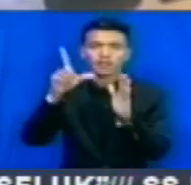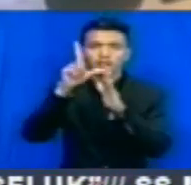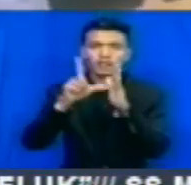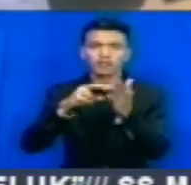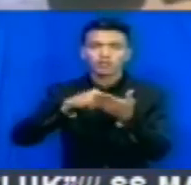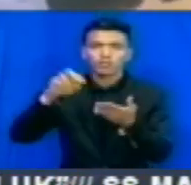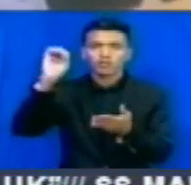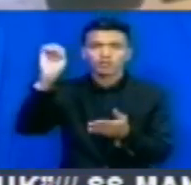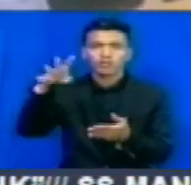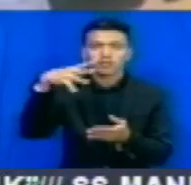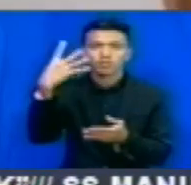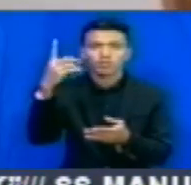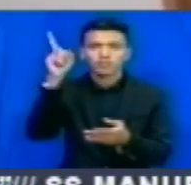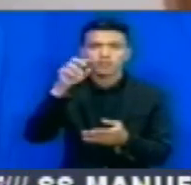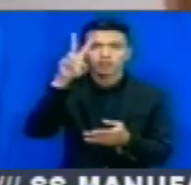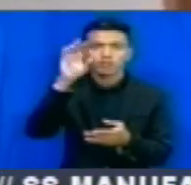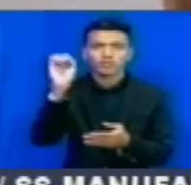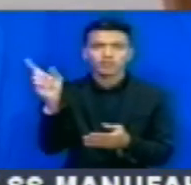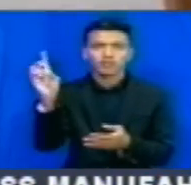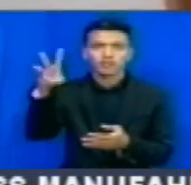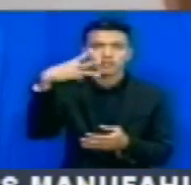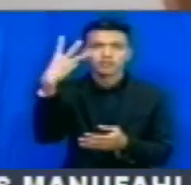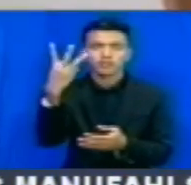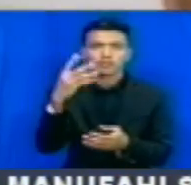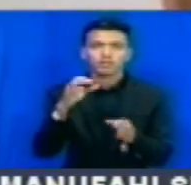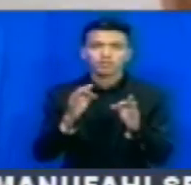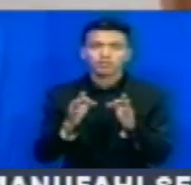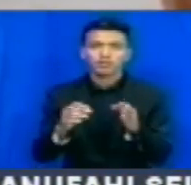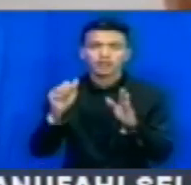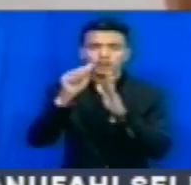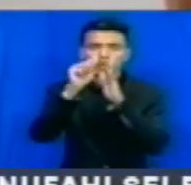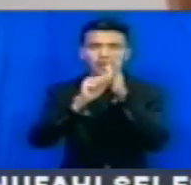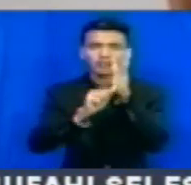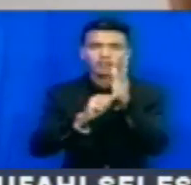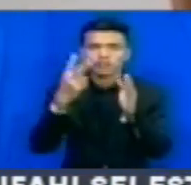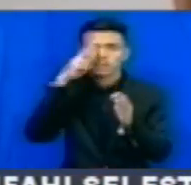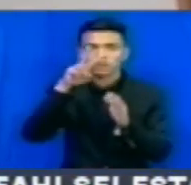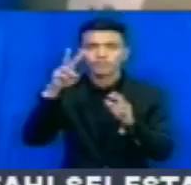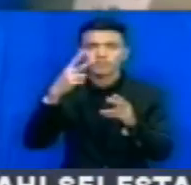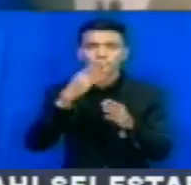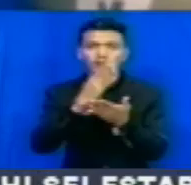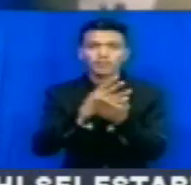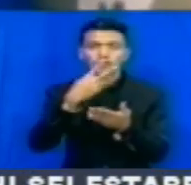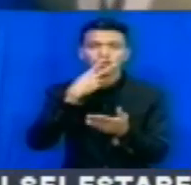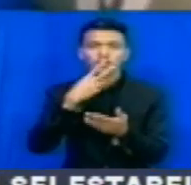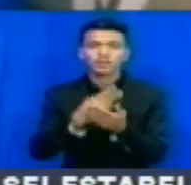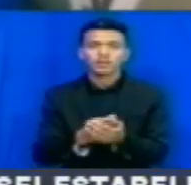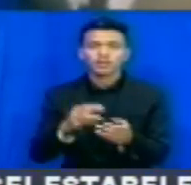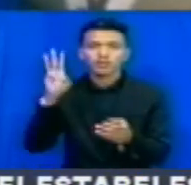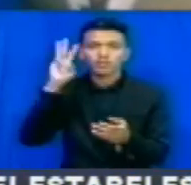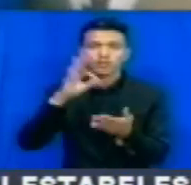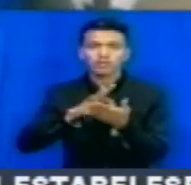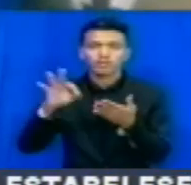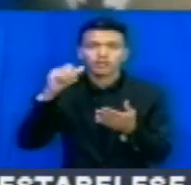14 para 2026. Enquanto tira zenda atividade de socialização prevenção fuma tabaco ne